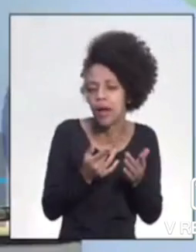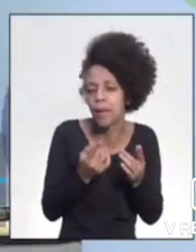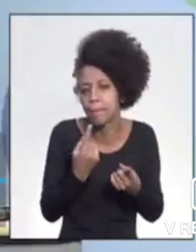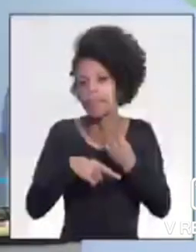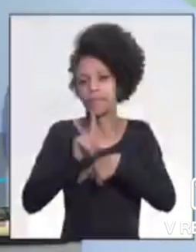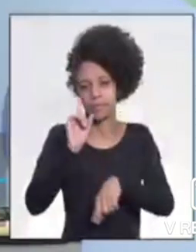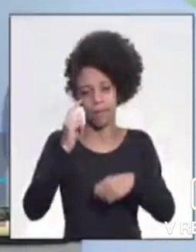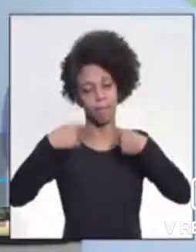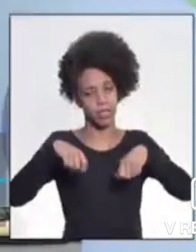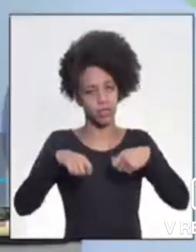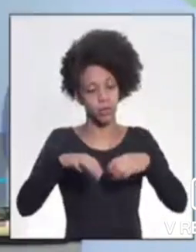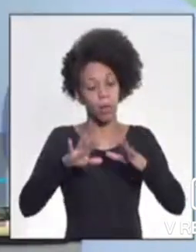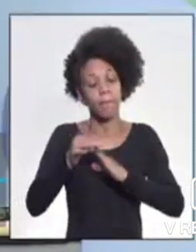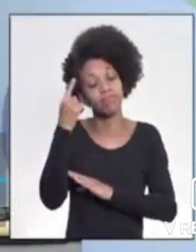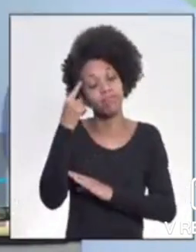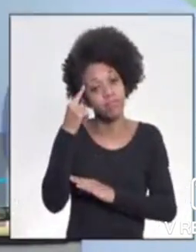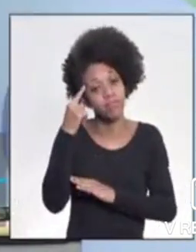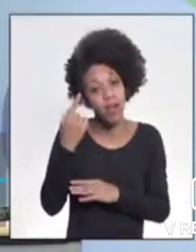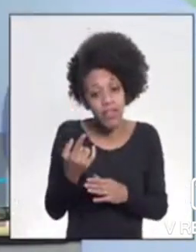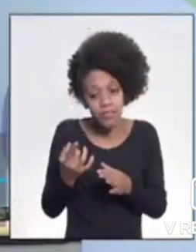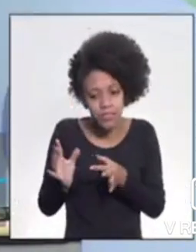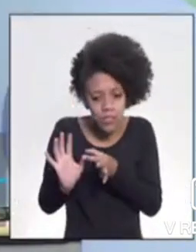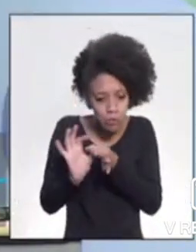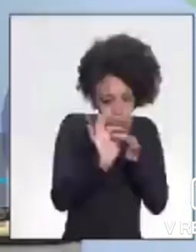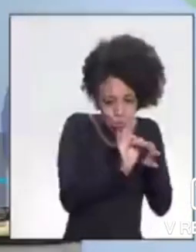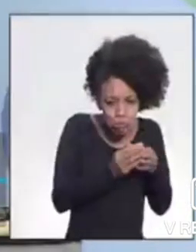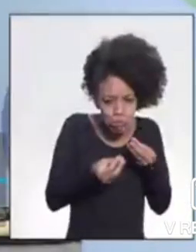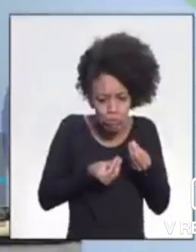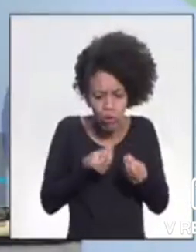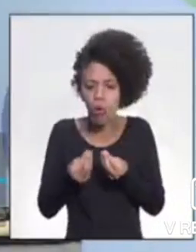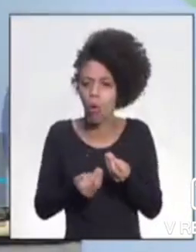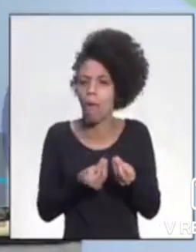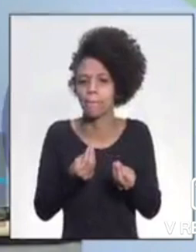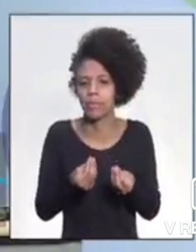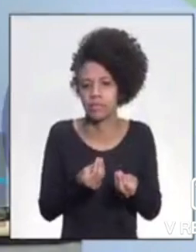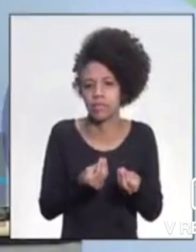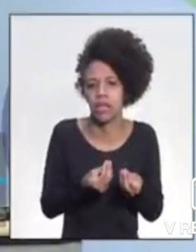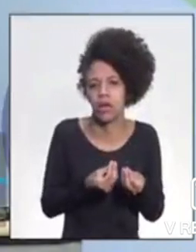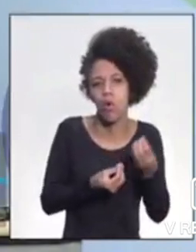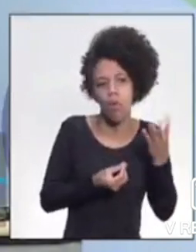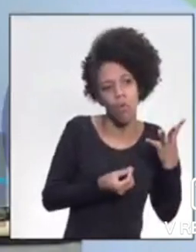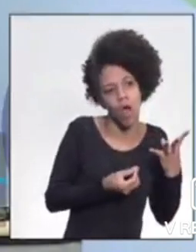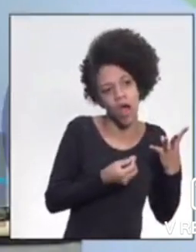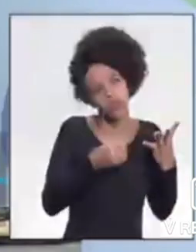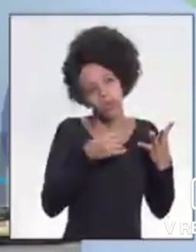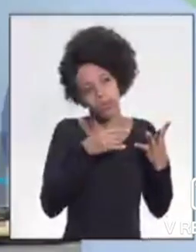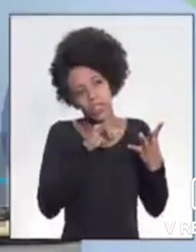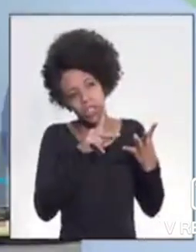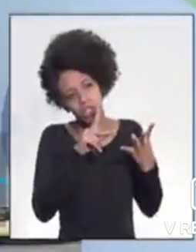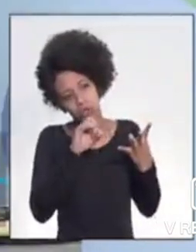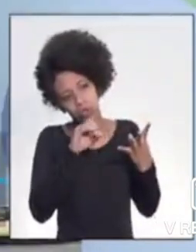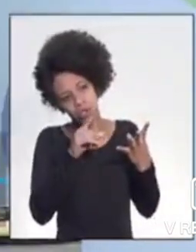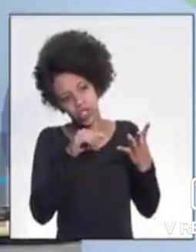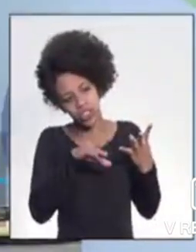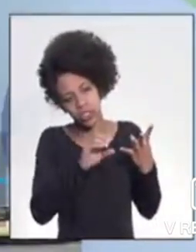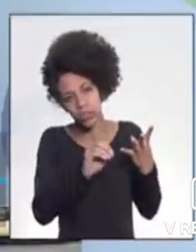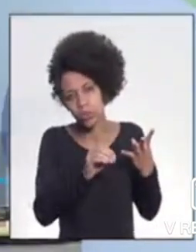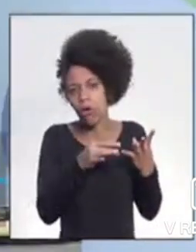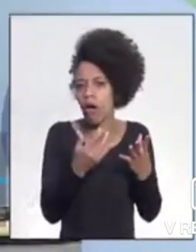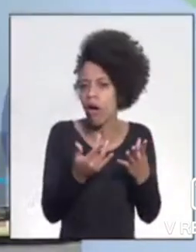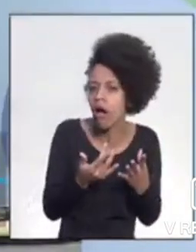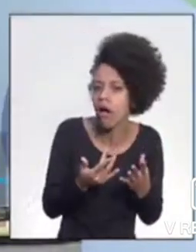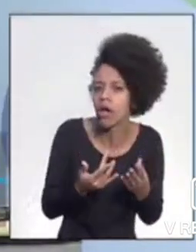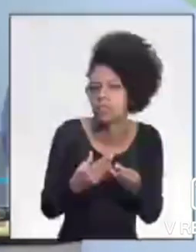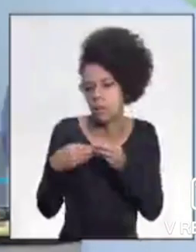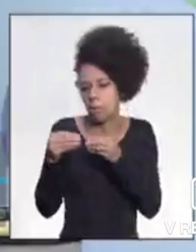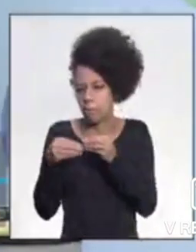Mas pensa, para Dalton, ele fazia essa correlação. Né? Então, o átomo de hidrogênio era pequenininho, naquela época ele mal se falava de átomos